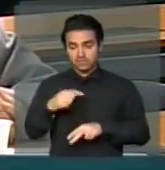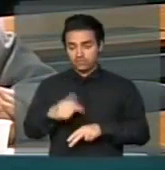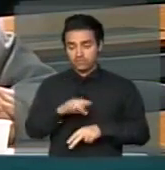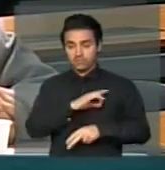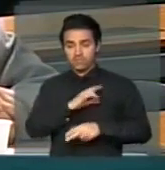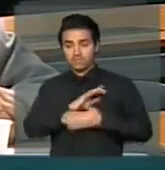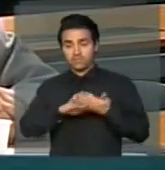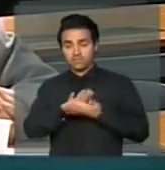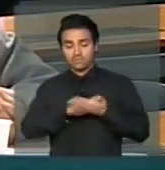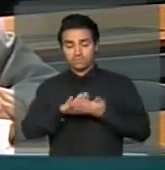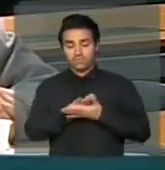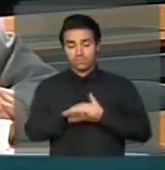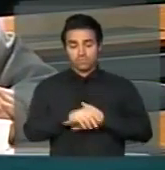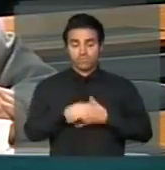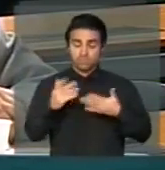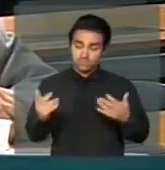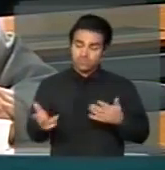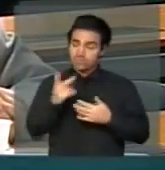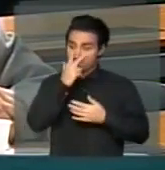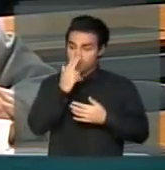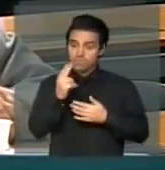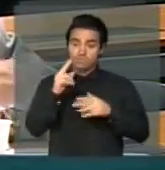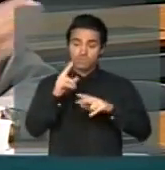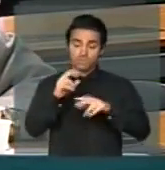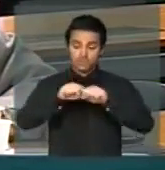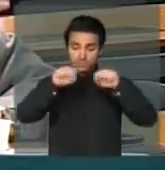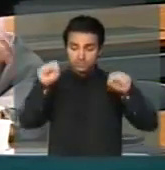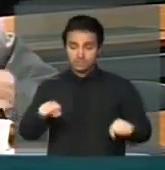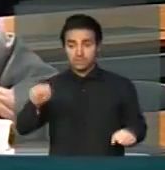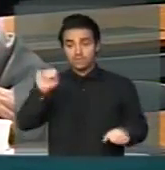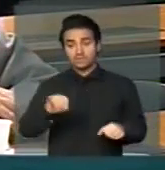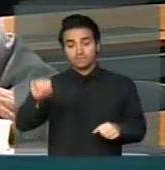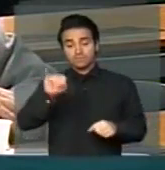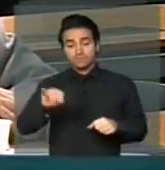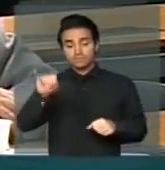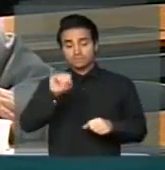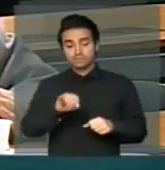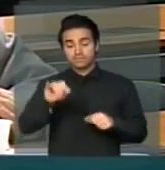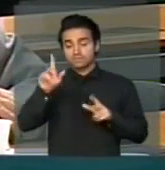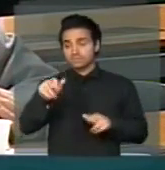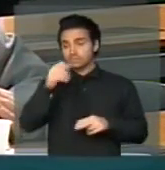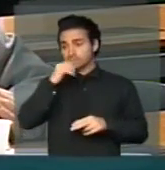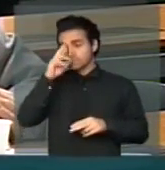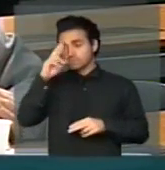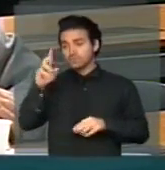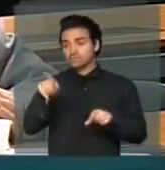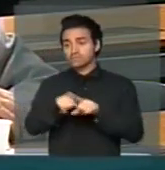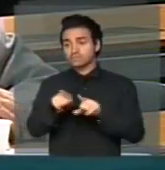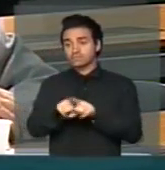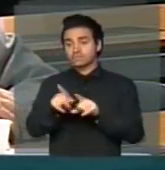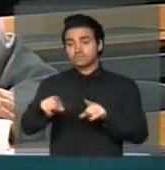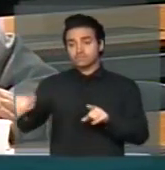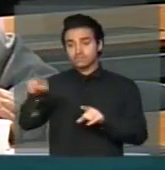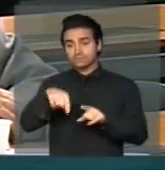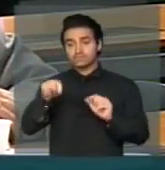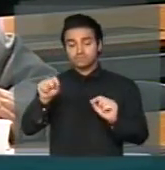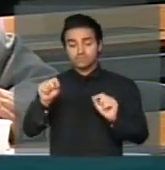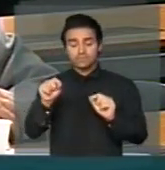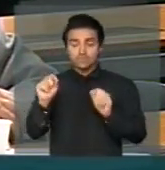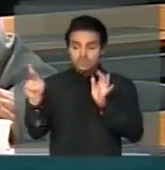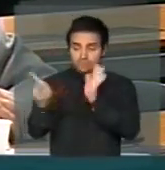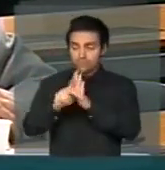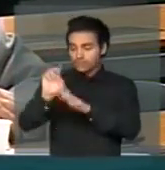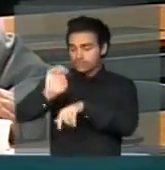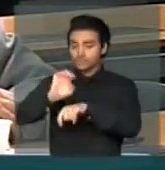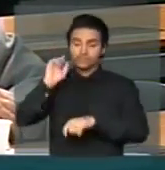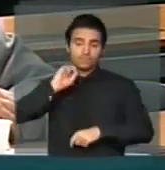Retaliação Então acho que é um sistema importante como vossa senhoria é ali de de Minas